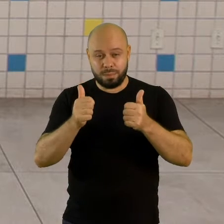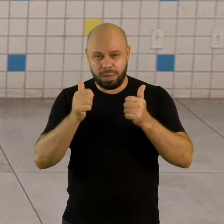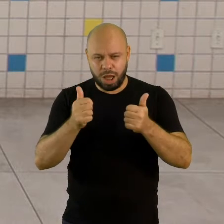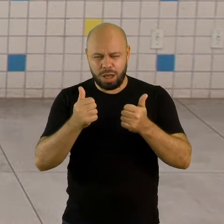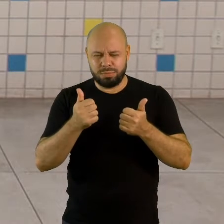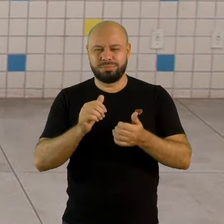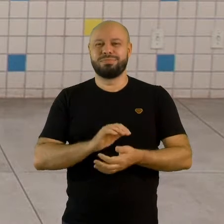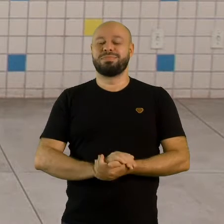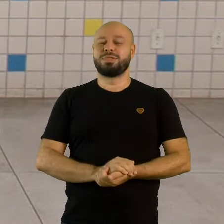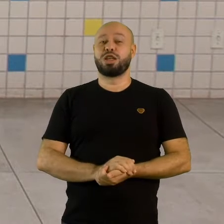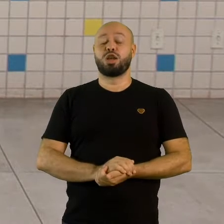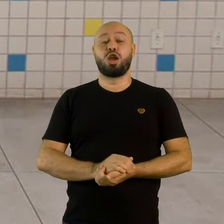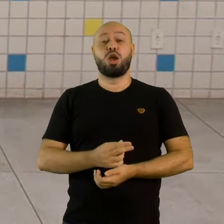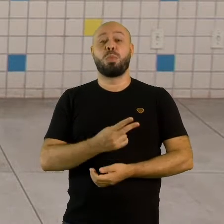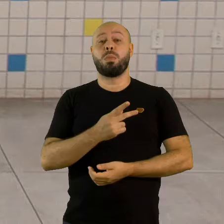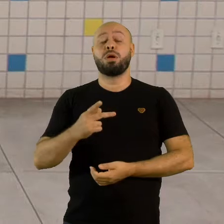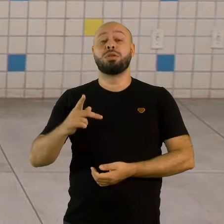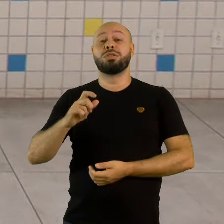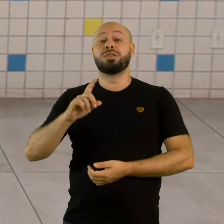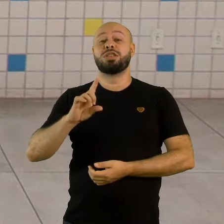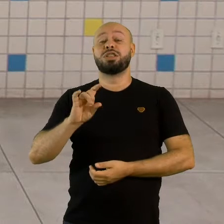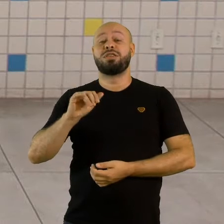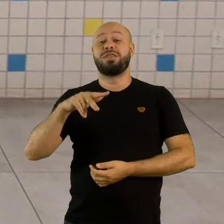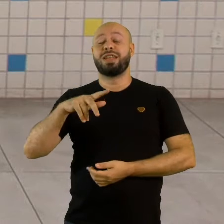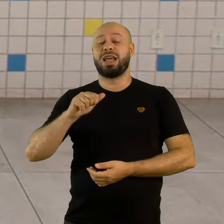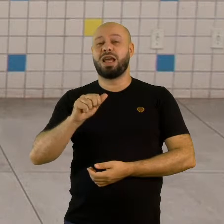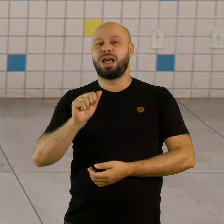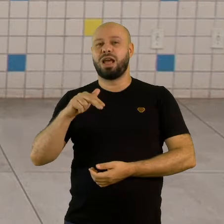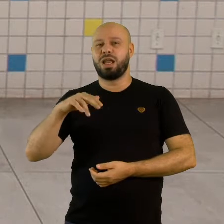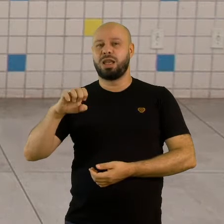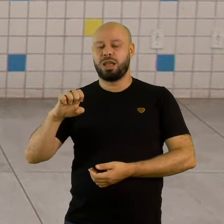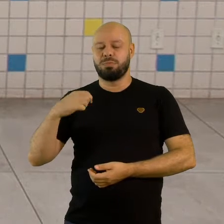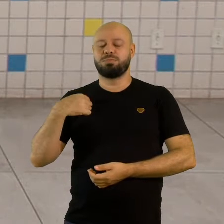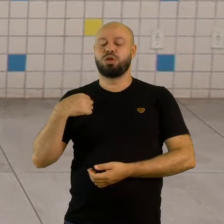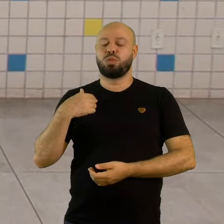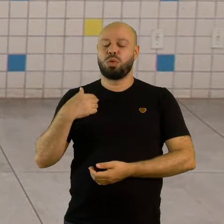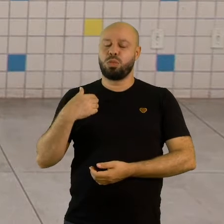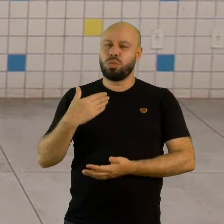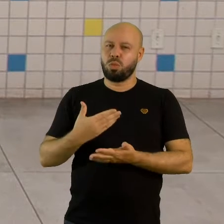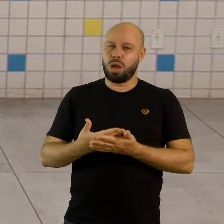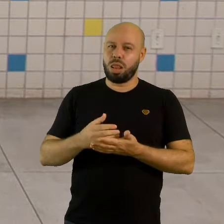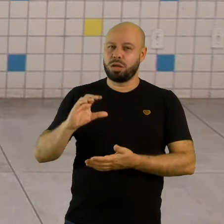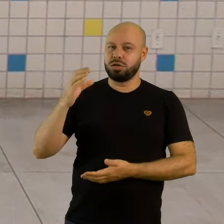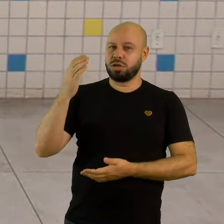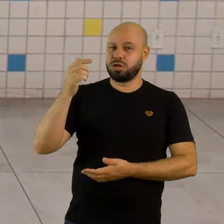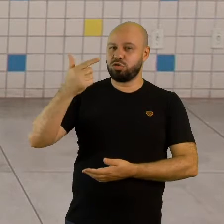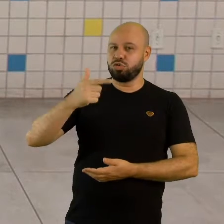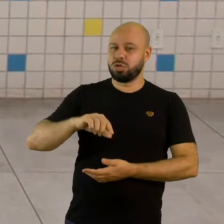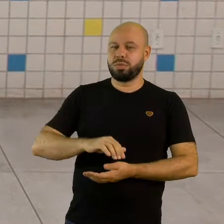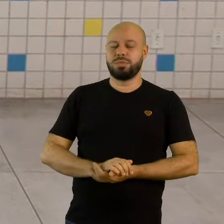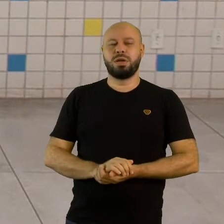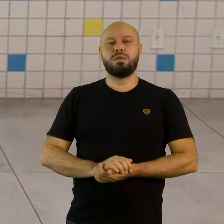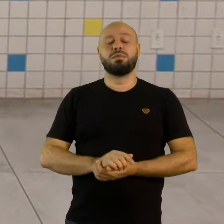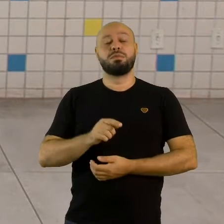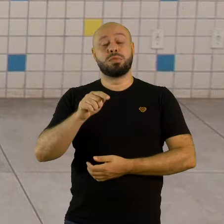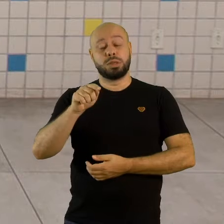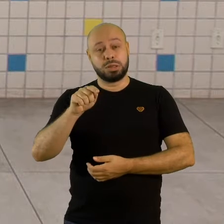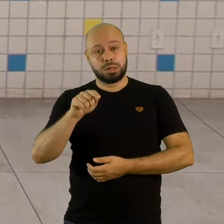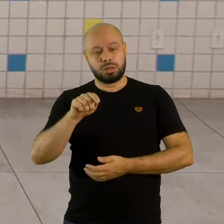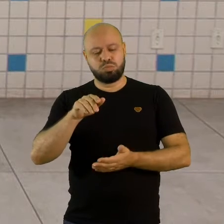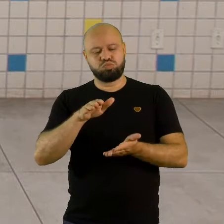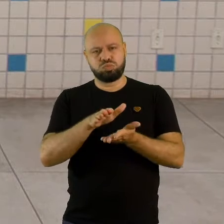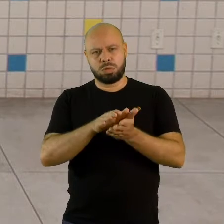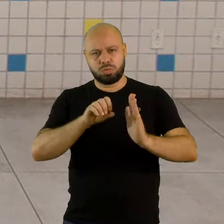tudo bem com vocês? Sou a professora Divina Anne. Hoje nós iremos para mais uma aula de ciências. Não esqueçam de acessar a